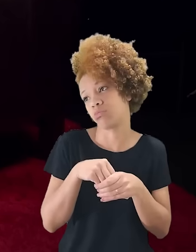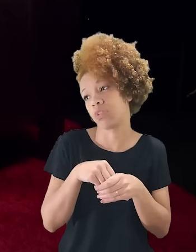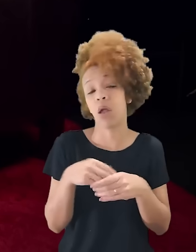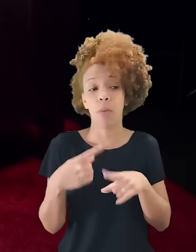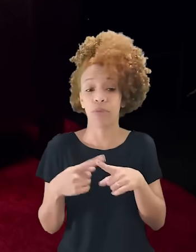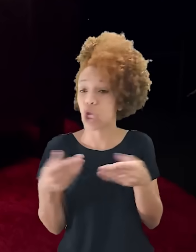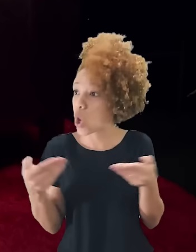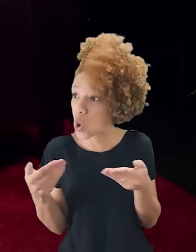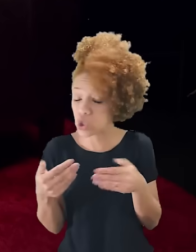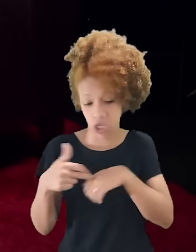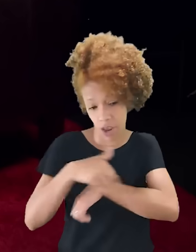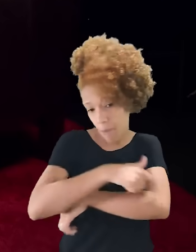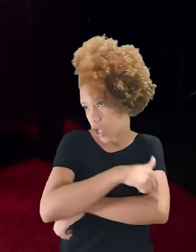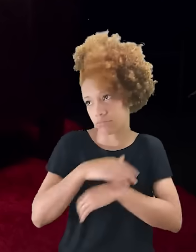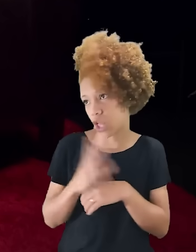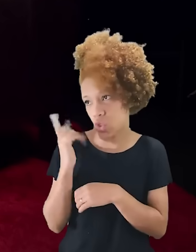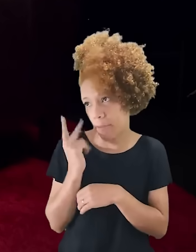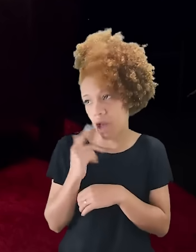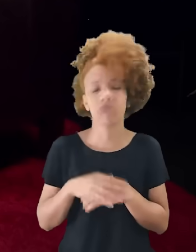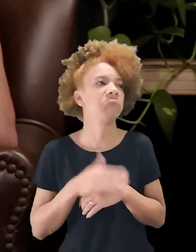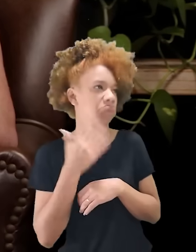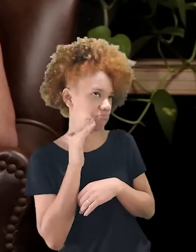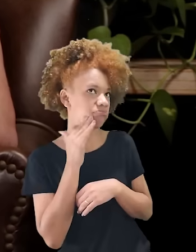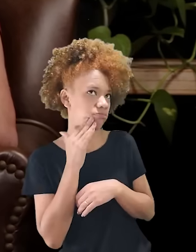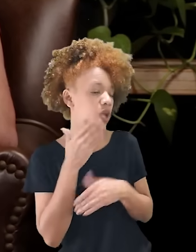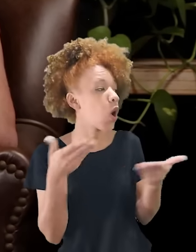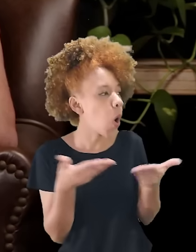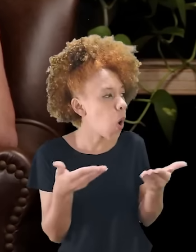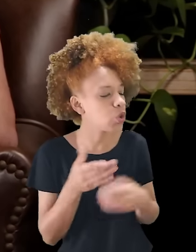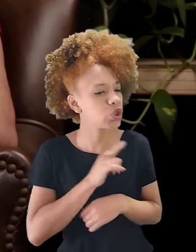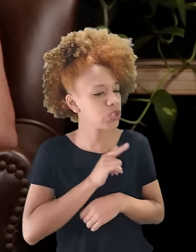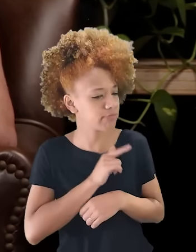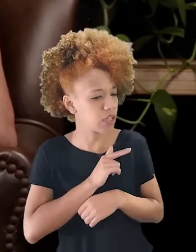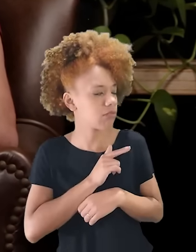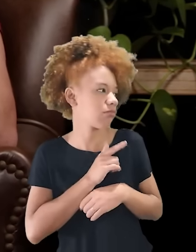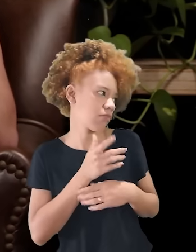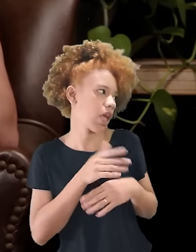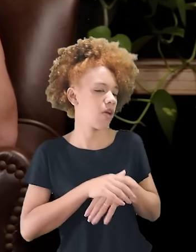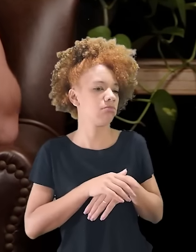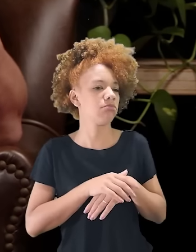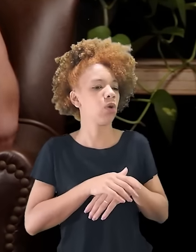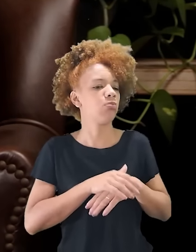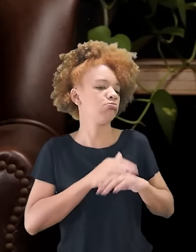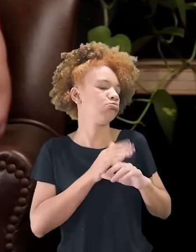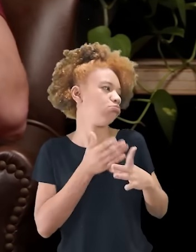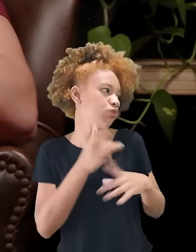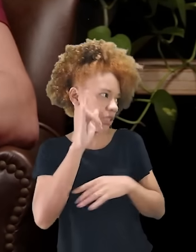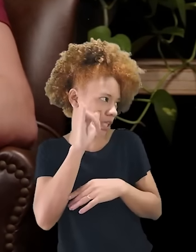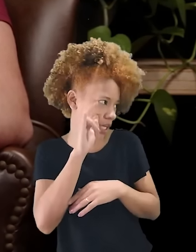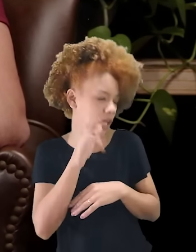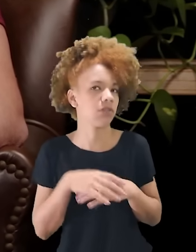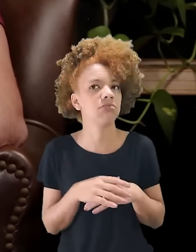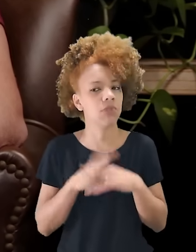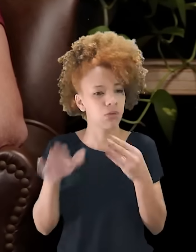hoje em dia é moda está na moda né entendi entendi entendi você ah hoje você tem um canal no seu Instagram que eu vejo né não um canal você tem o seu Instagram